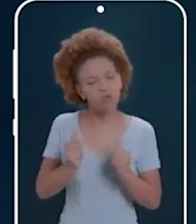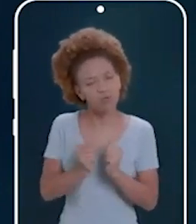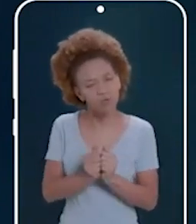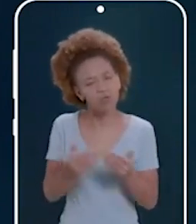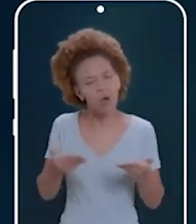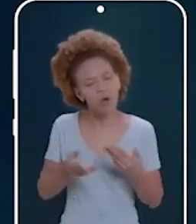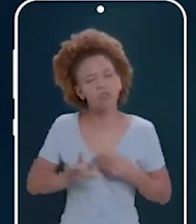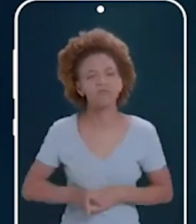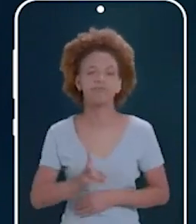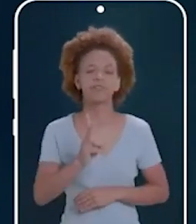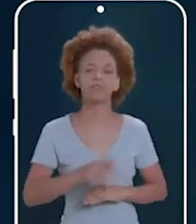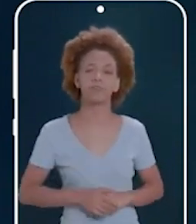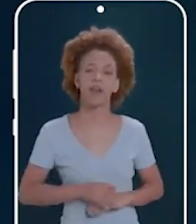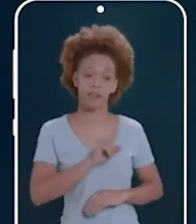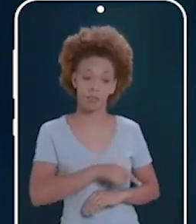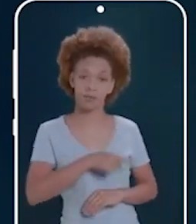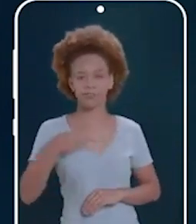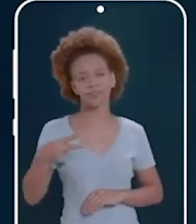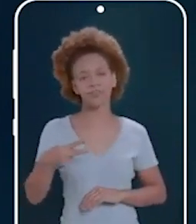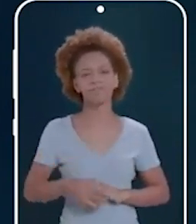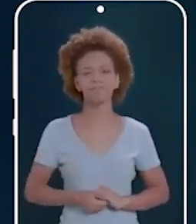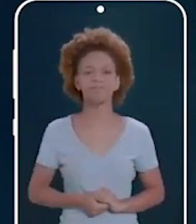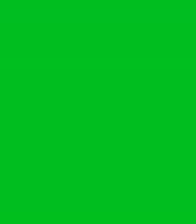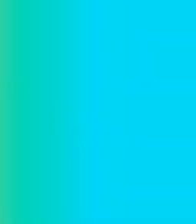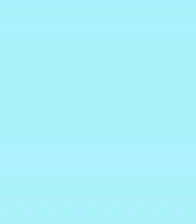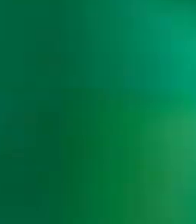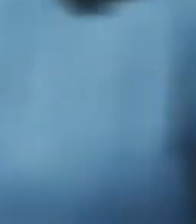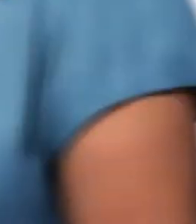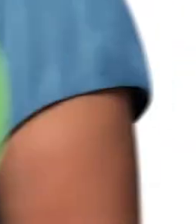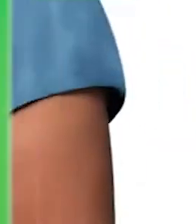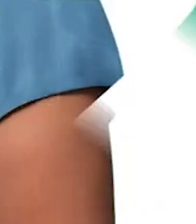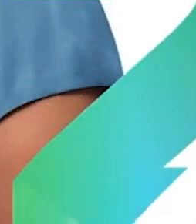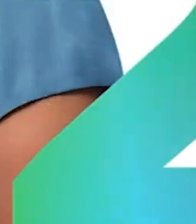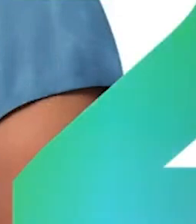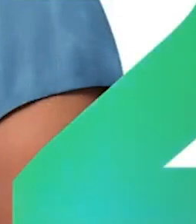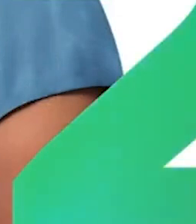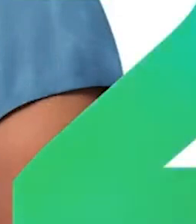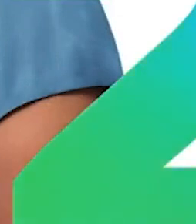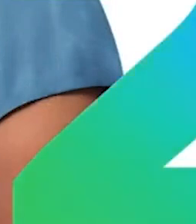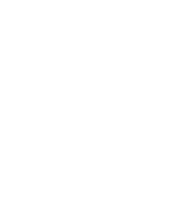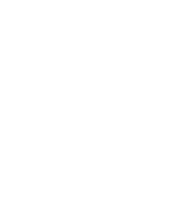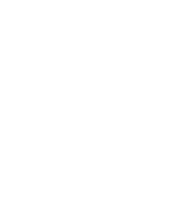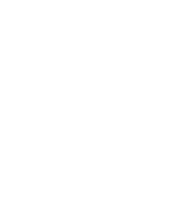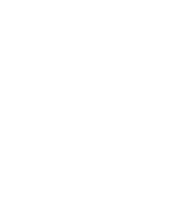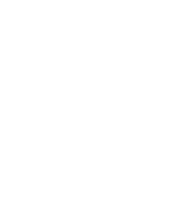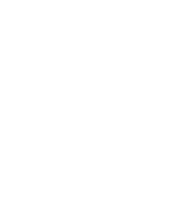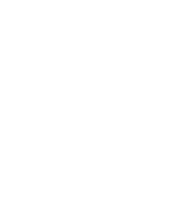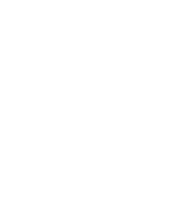direitos respeitados. Contem comigo, hoje e sempre. É 12!